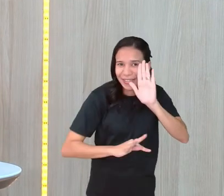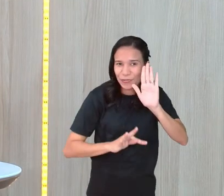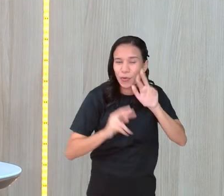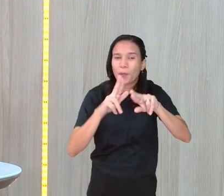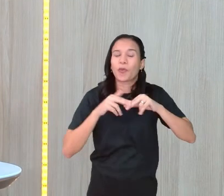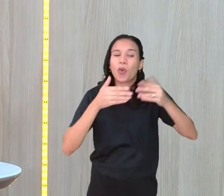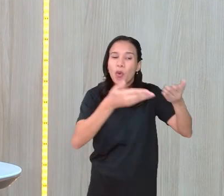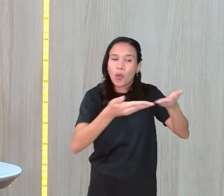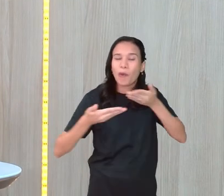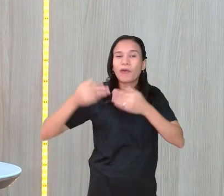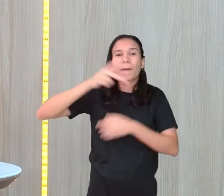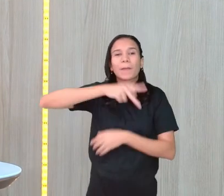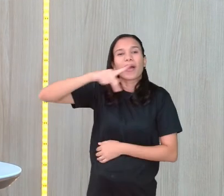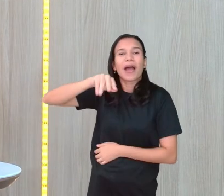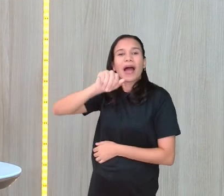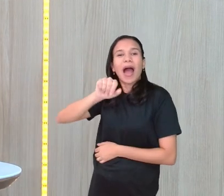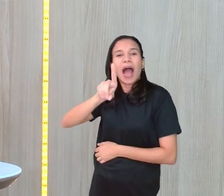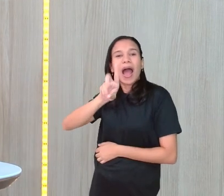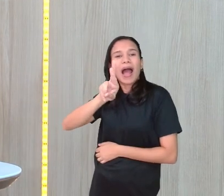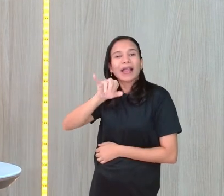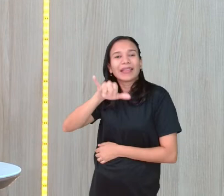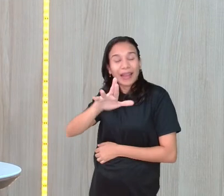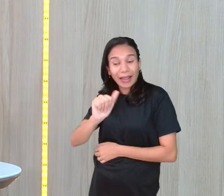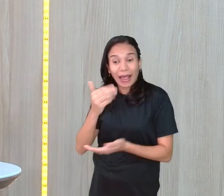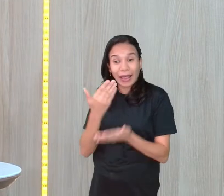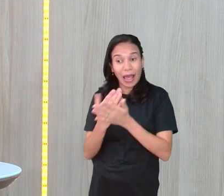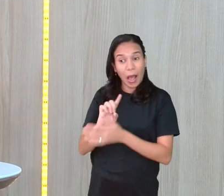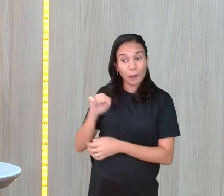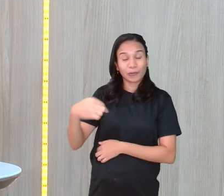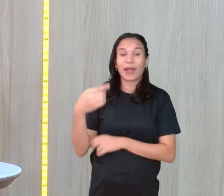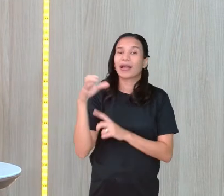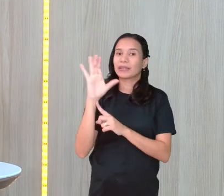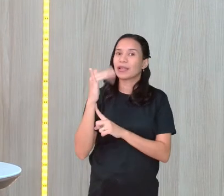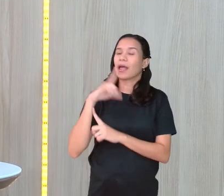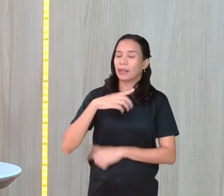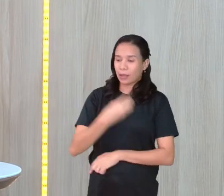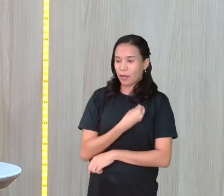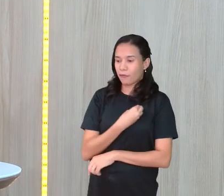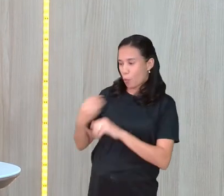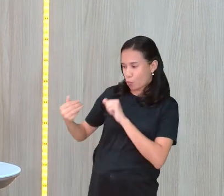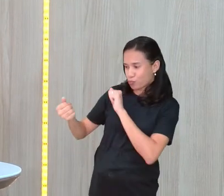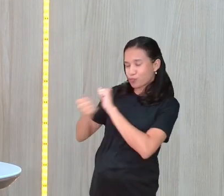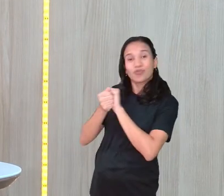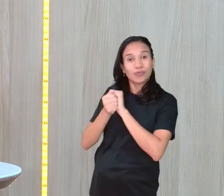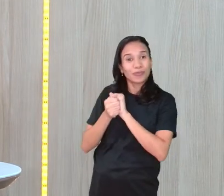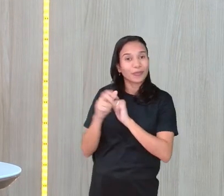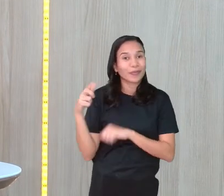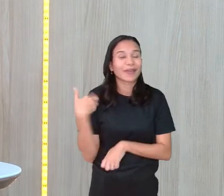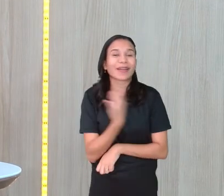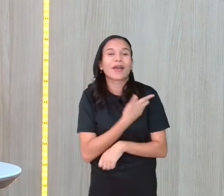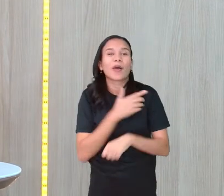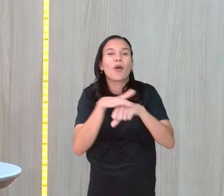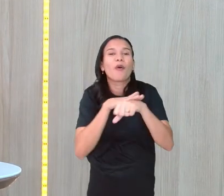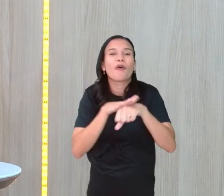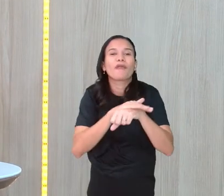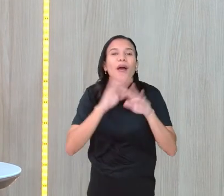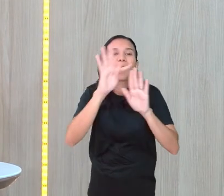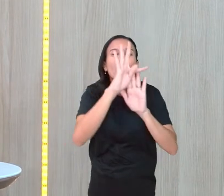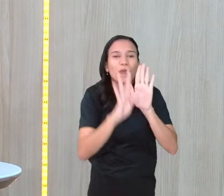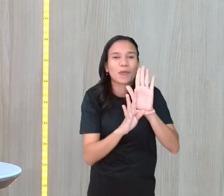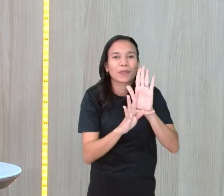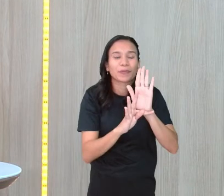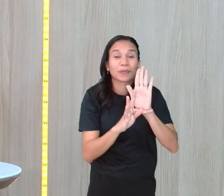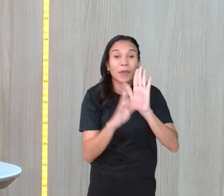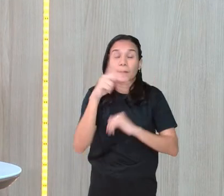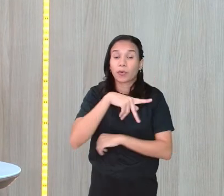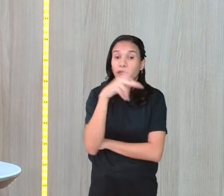convidei a professora Adriana para na próxima aula de ciência, ela vai estar conosco e nós vamos falar de um texto. Só,